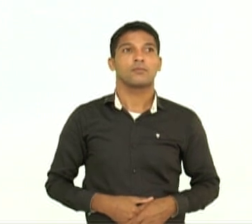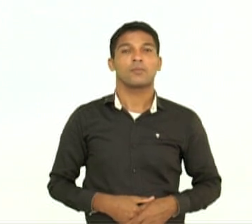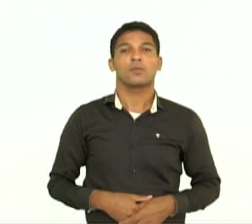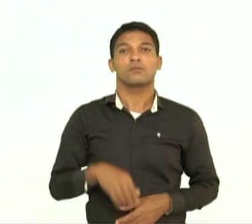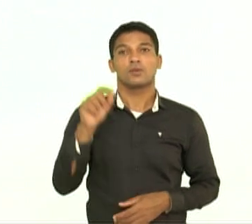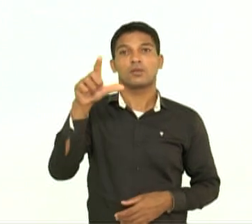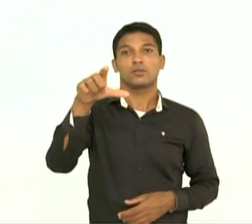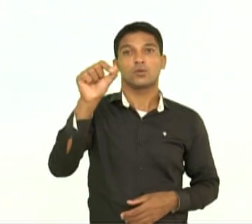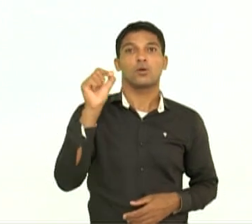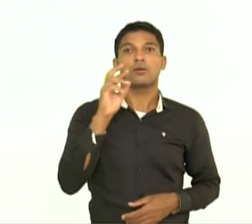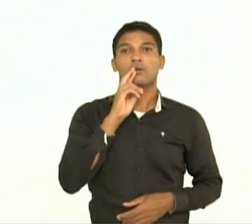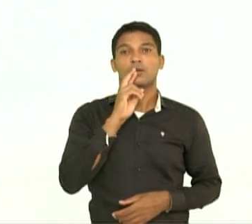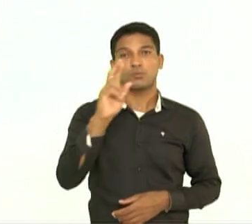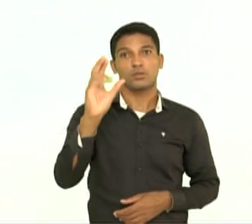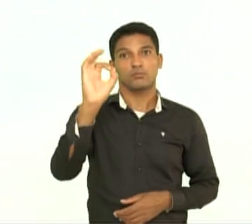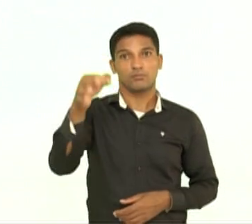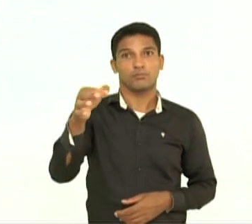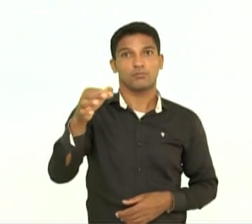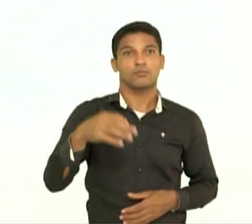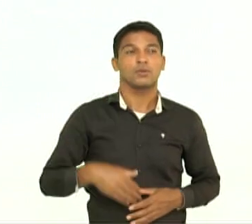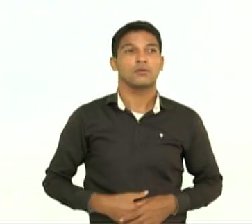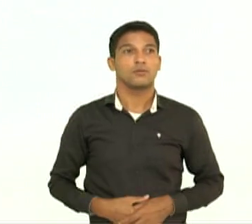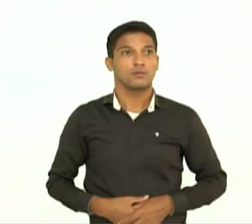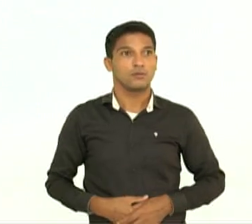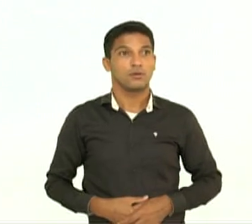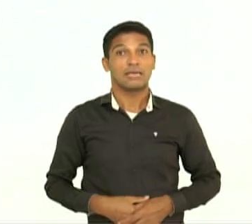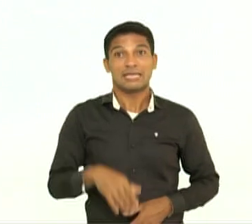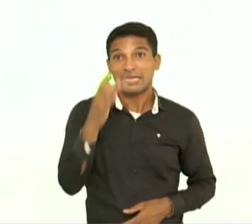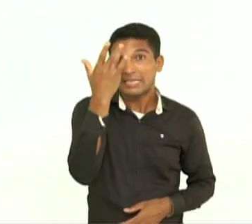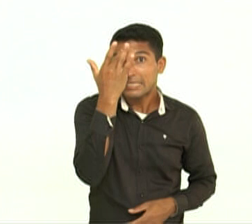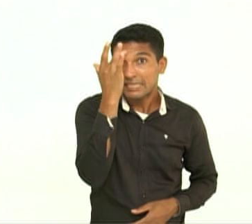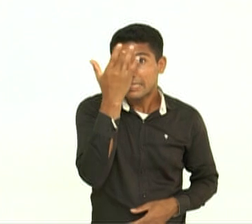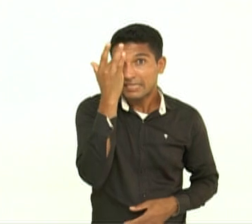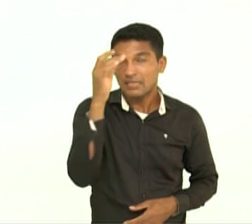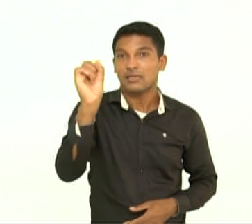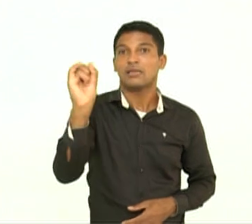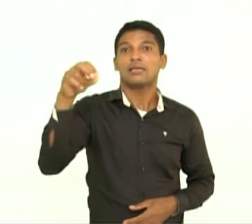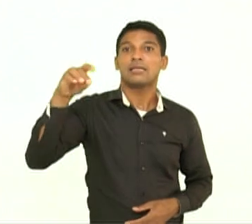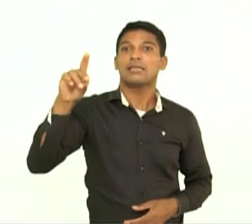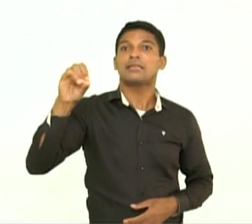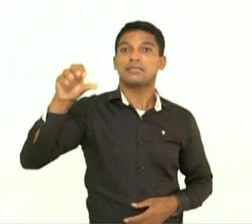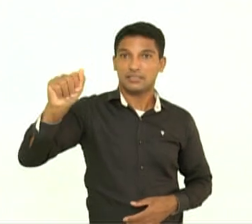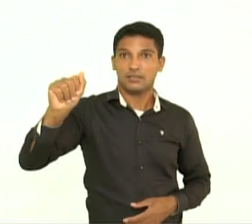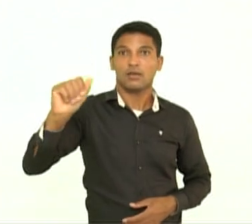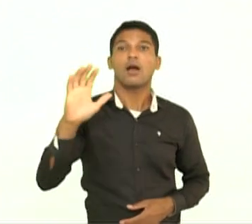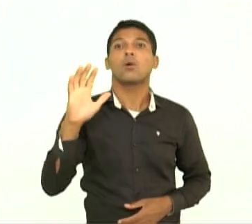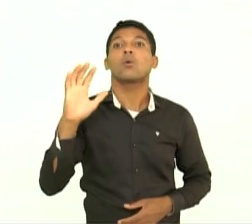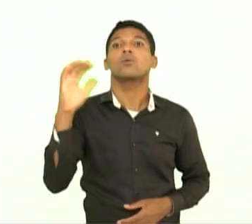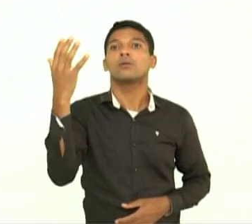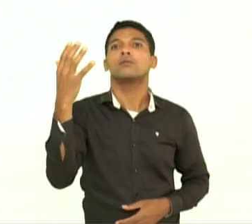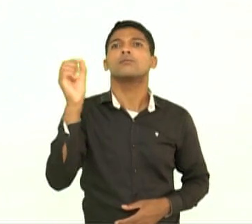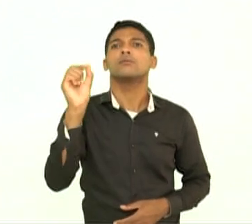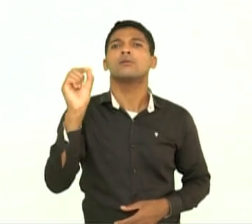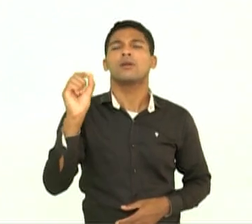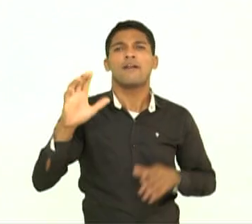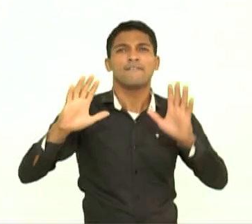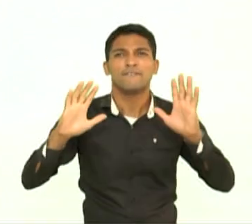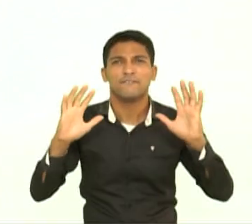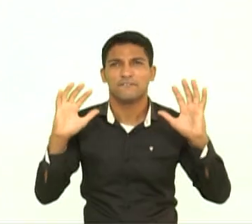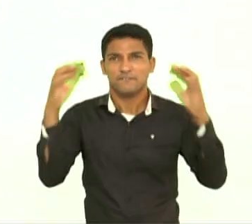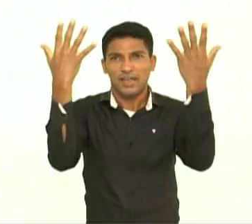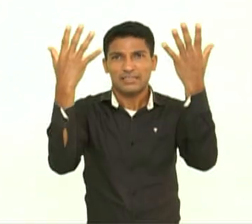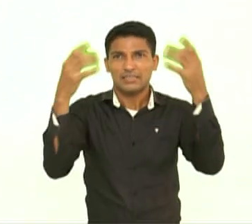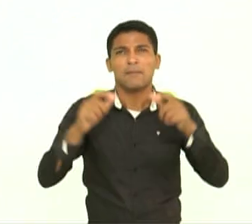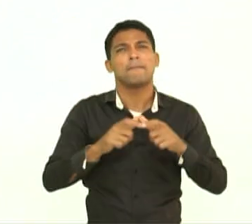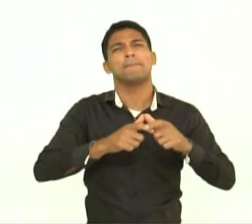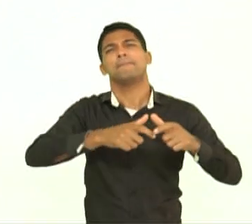marque a alternativa correta. Na Índia acontece a maior festa religiosa do mundo. Os devotos peregrinam até